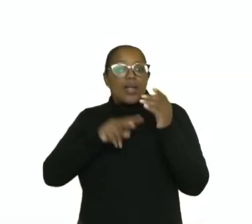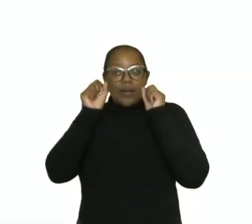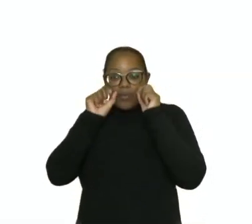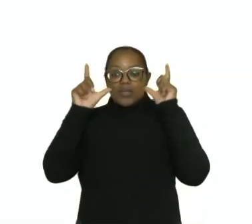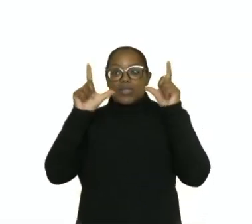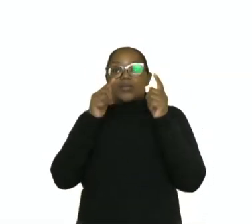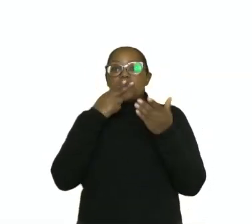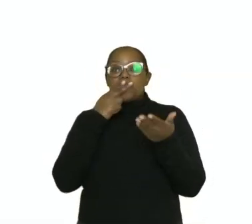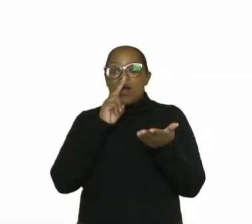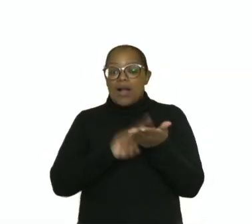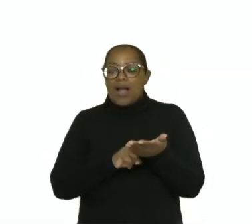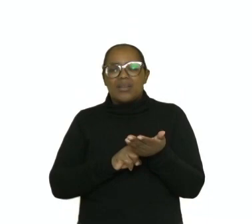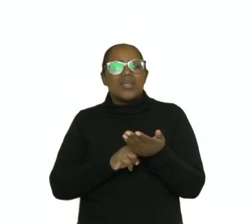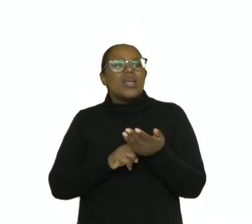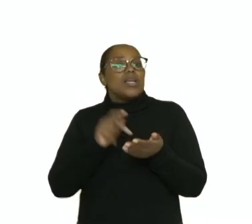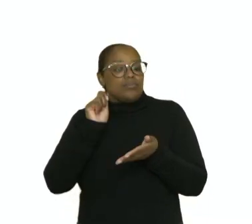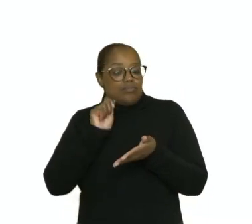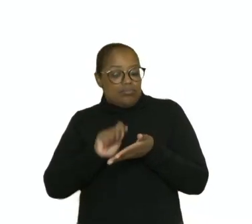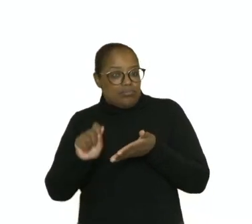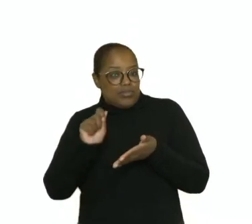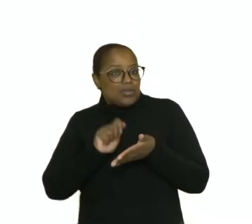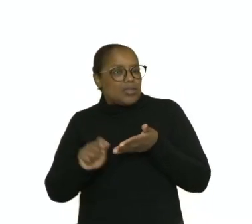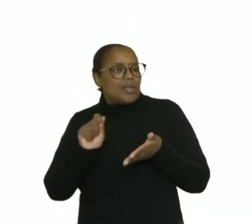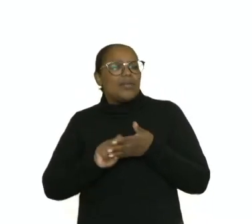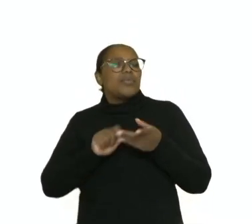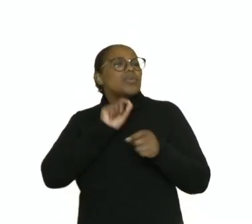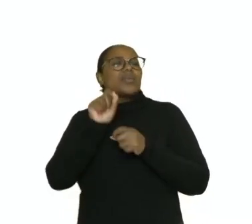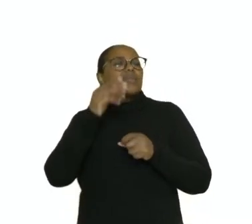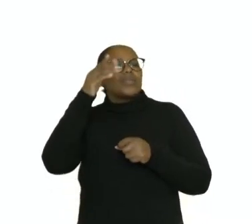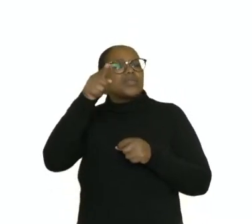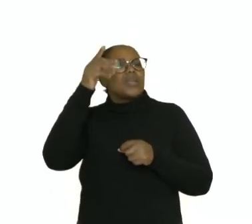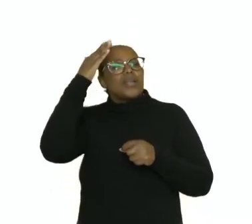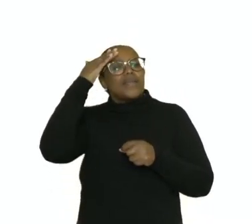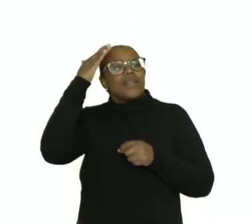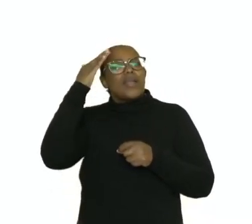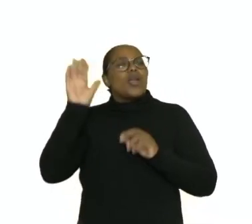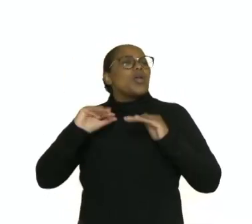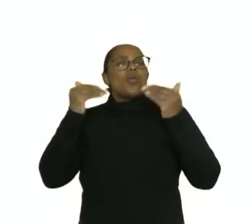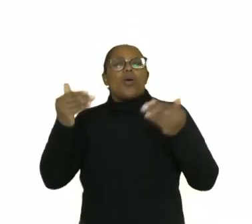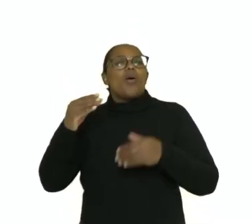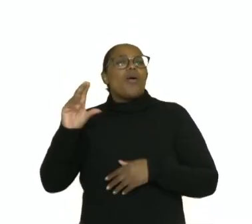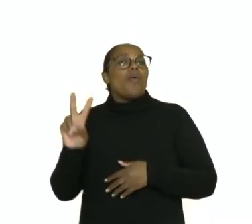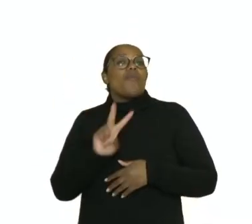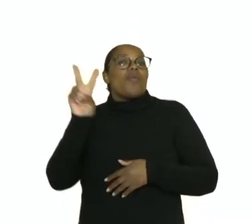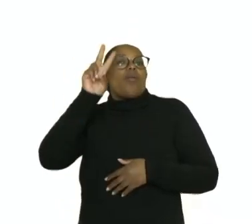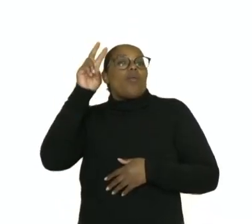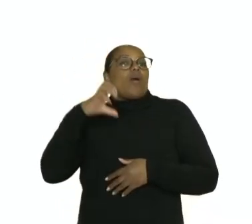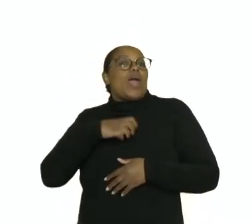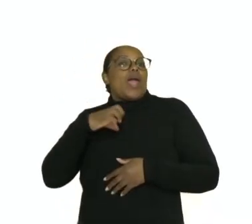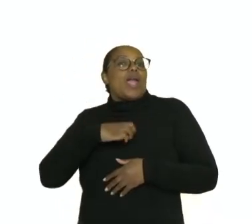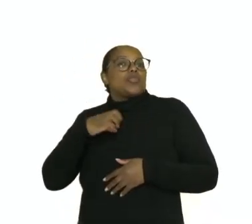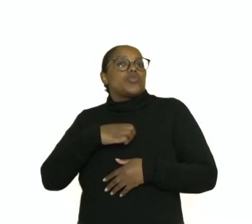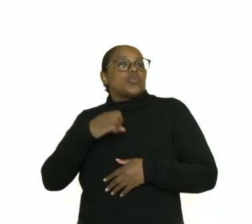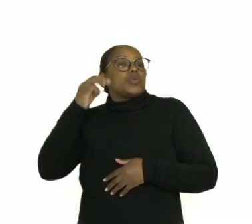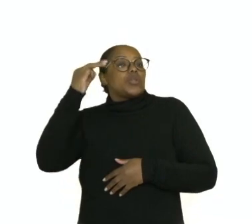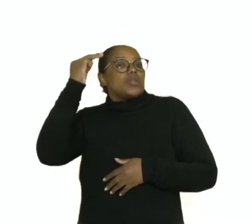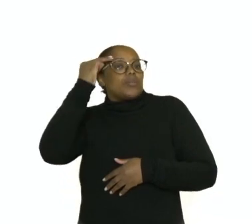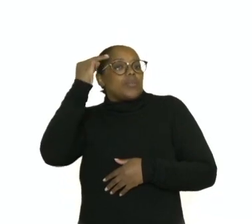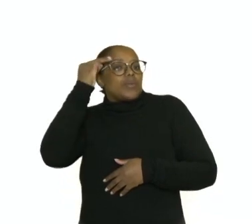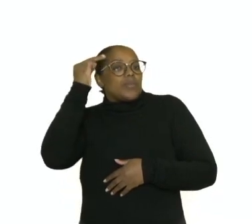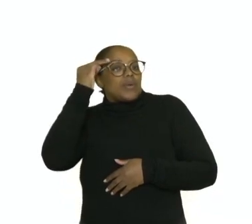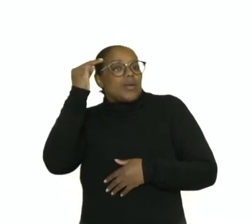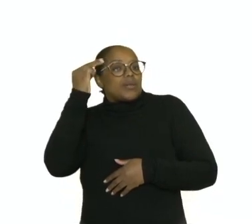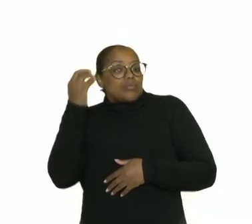Seattle, escreva o que você entendeu e quais são os valores éticos e morais percebidos nas palavras do líder